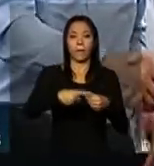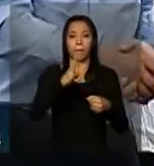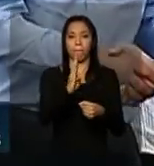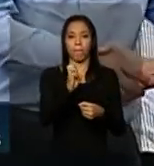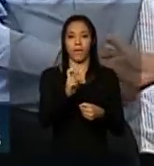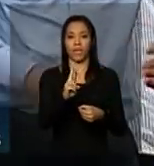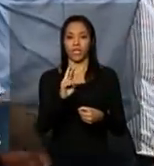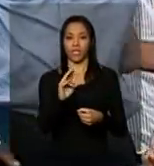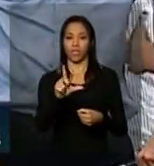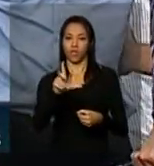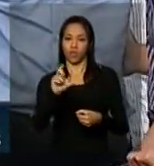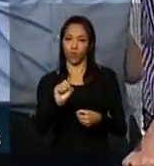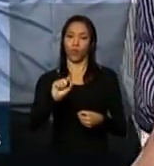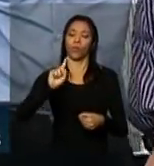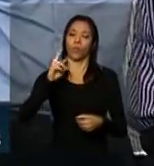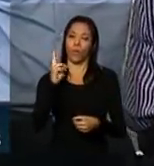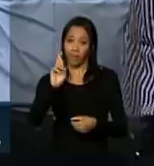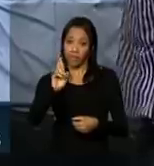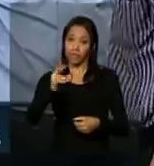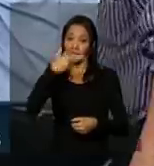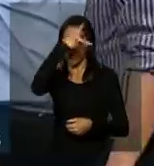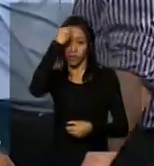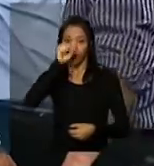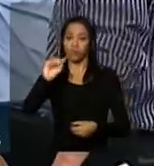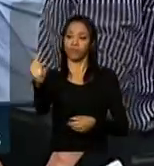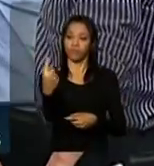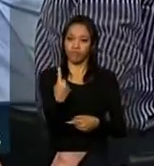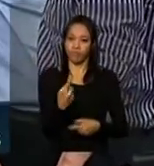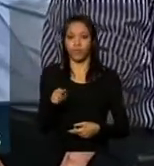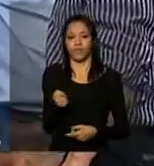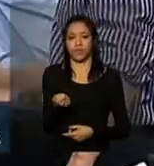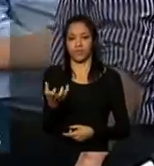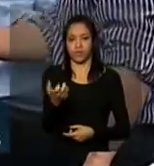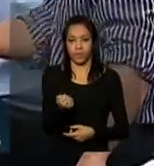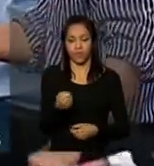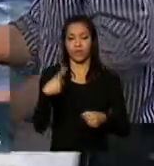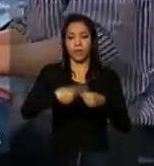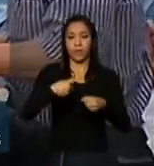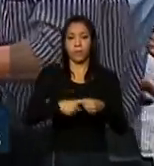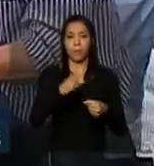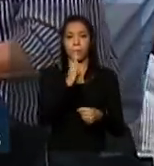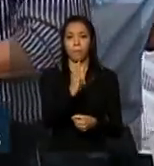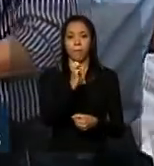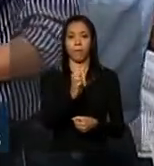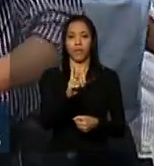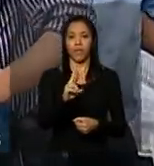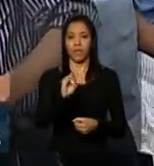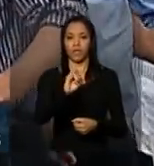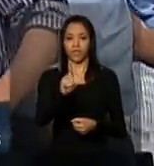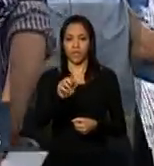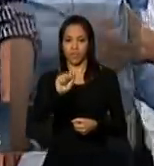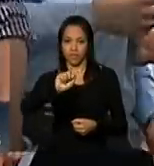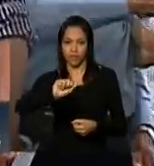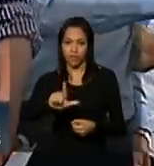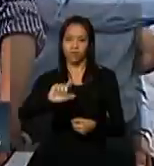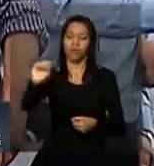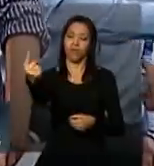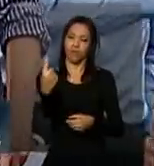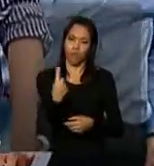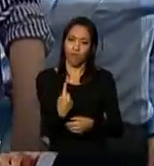representante do Prefeito o Senor laé Amaral rodrig Val Meires dos